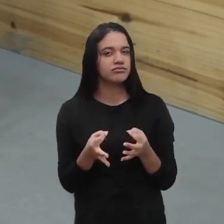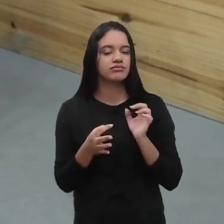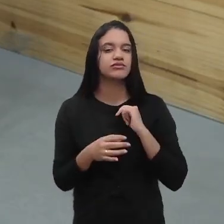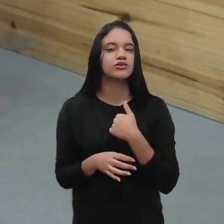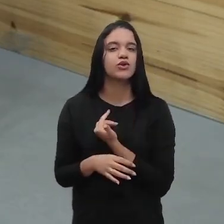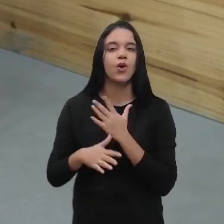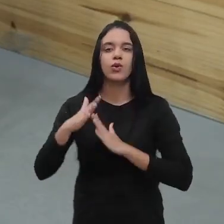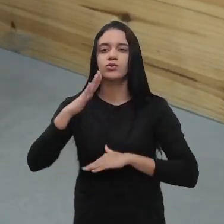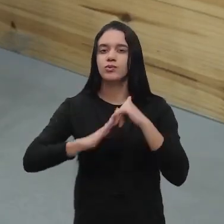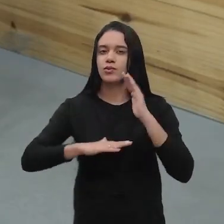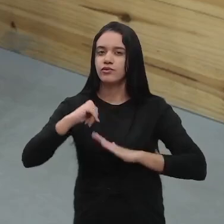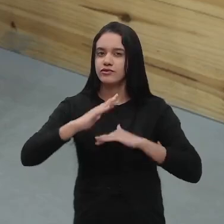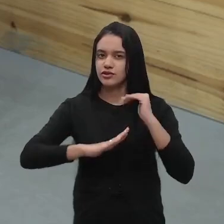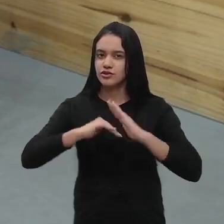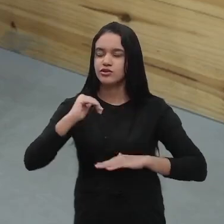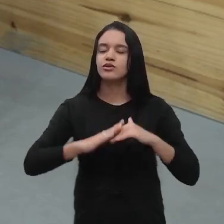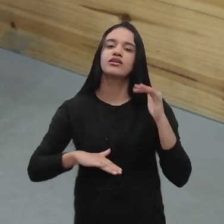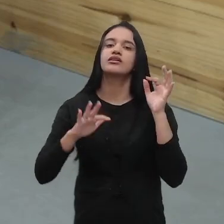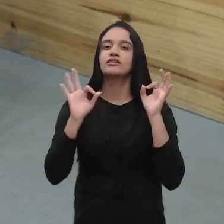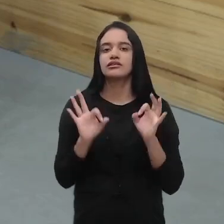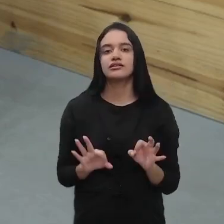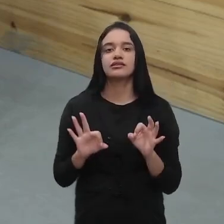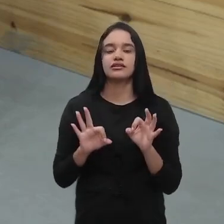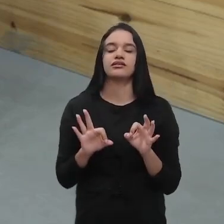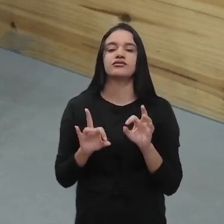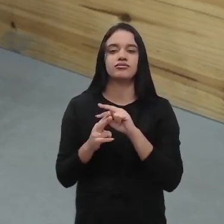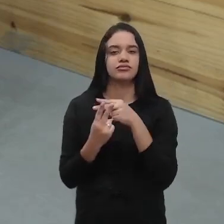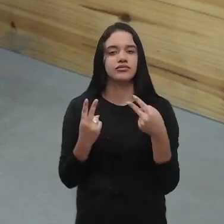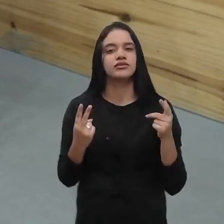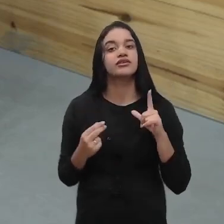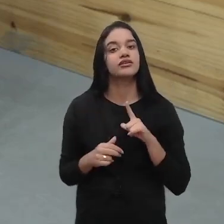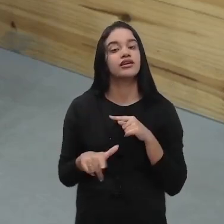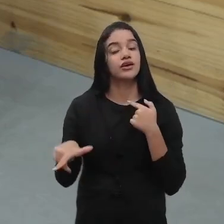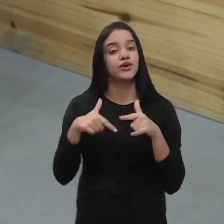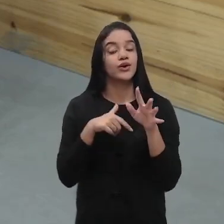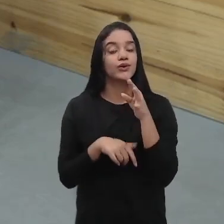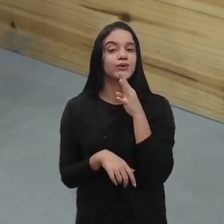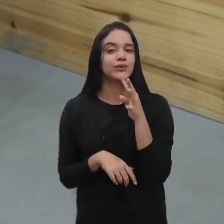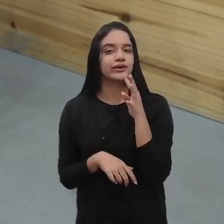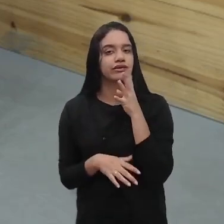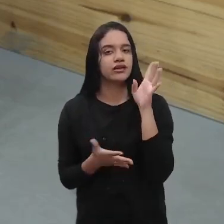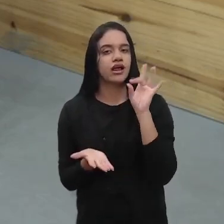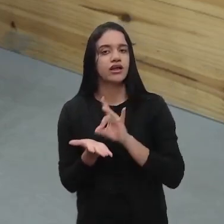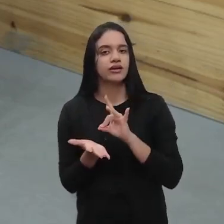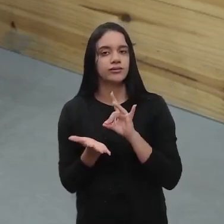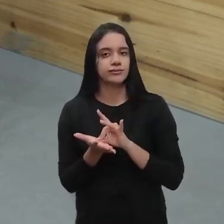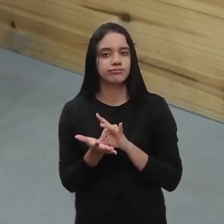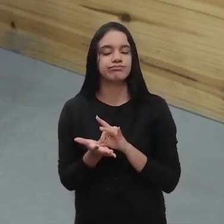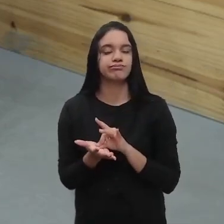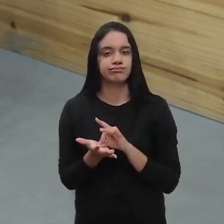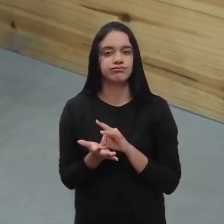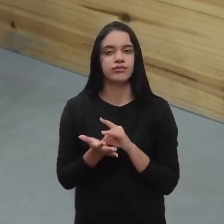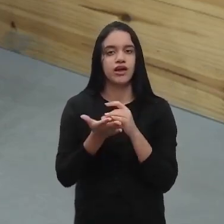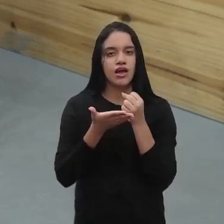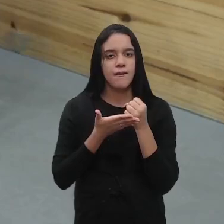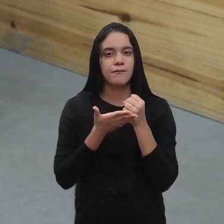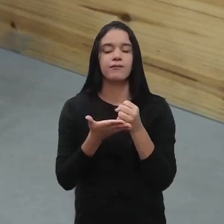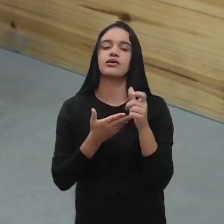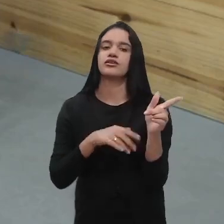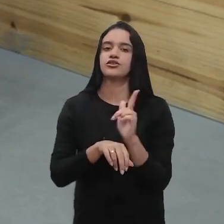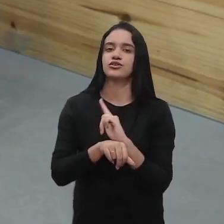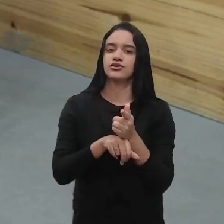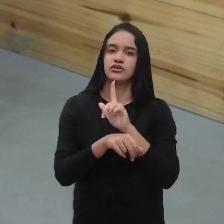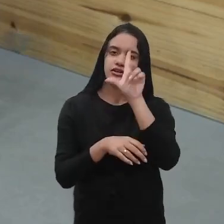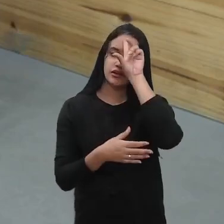nós profissionais, né, da área de recursos humanos devemos trabalhar, conhecendo a realidade e apoiando os gestores na